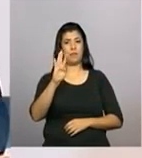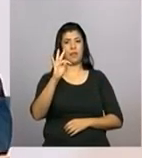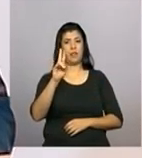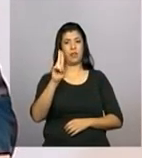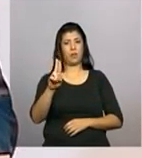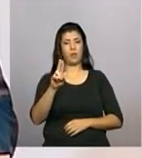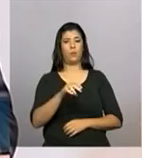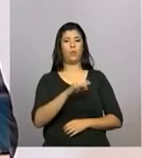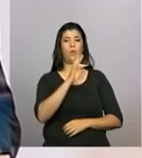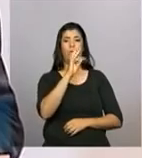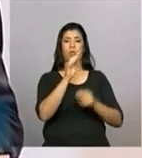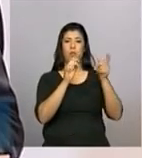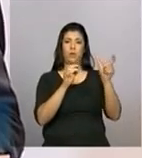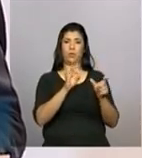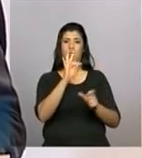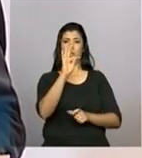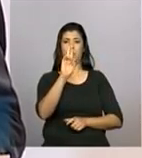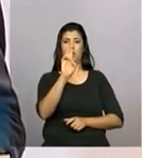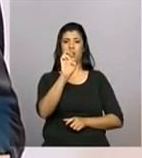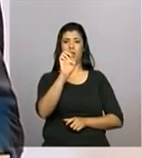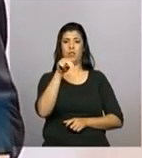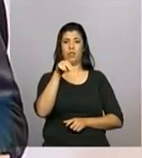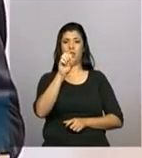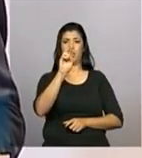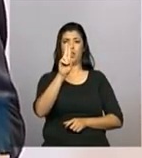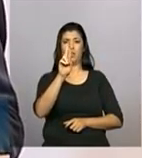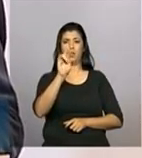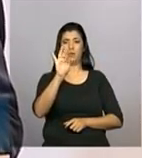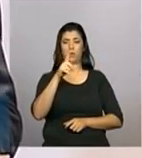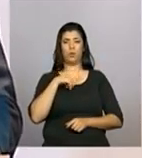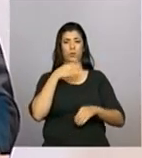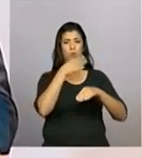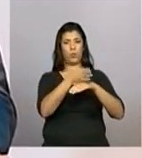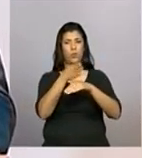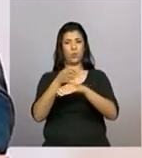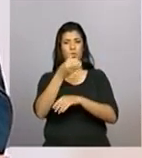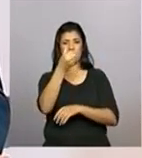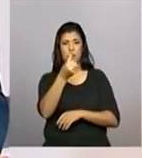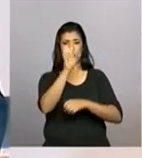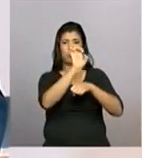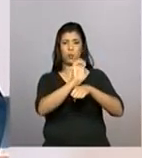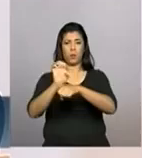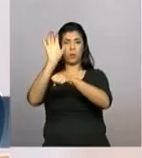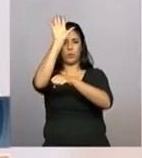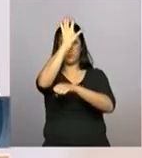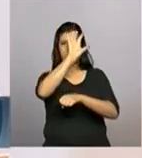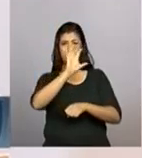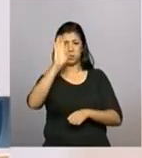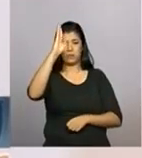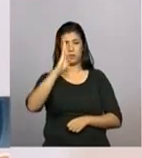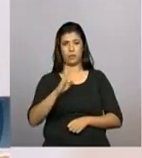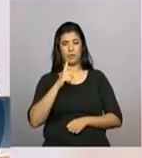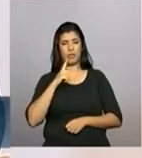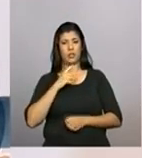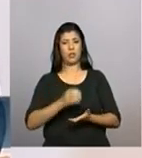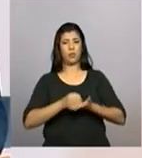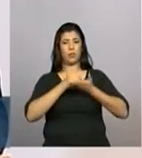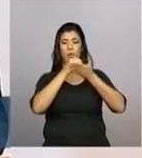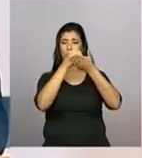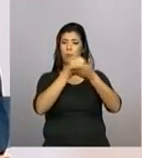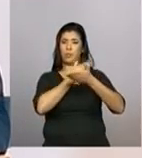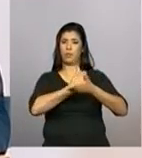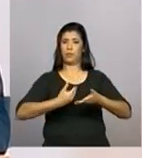Trinzurb, que com seus investimentos em seis estados brasileiros tem apoiado o governo federal com